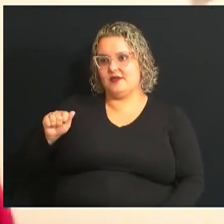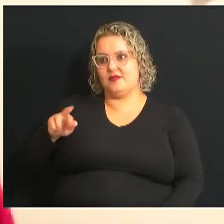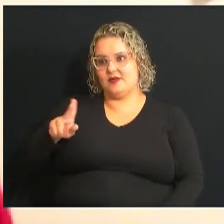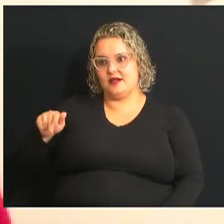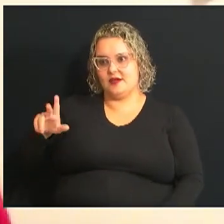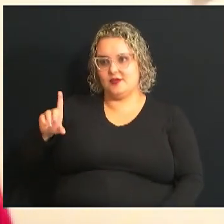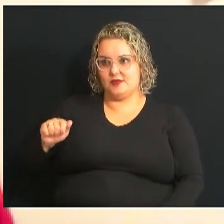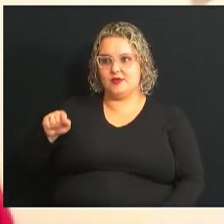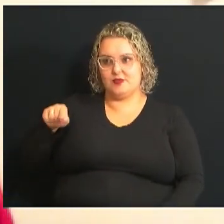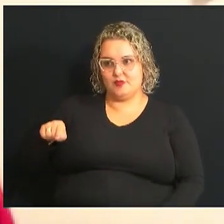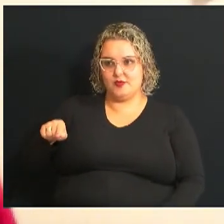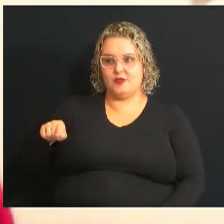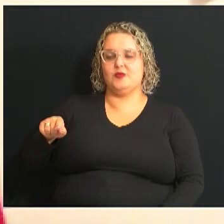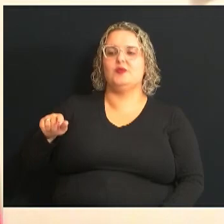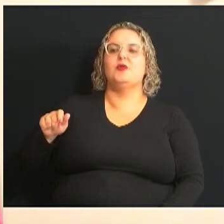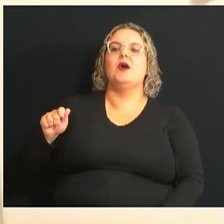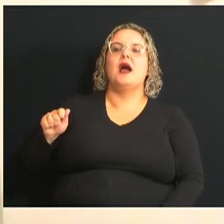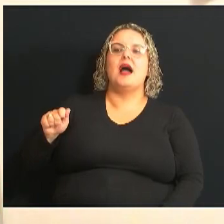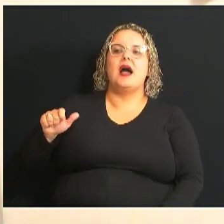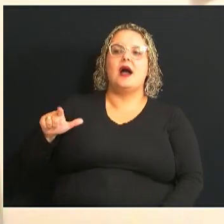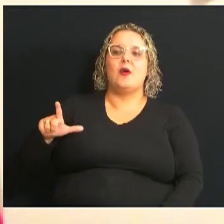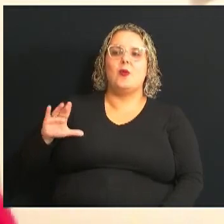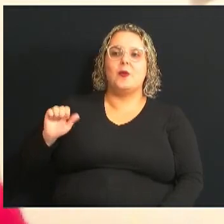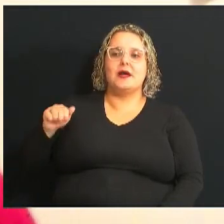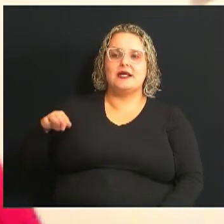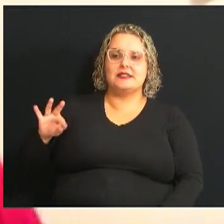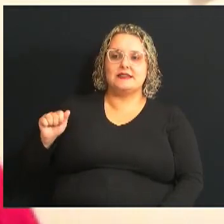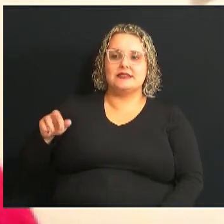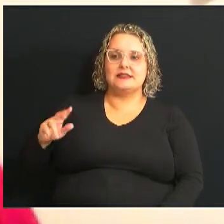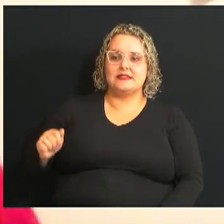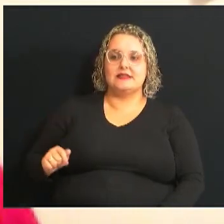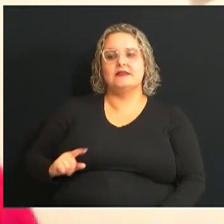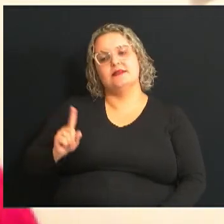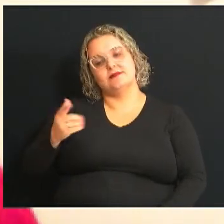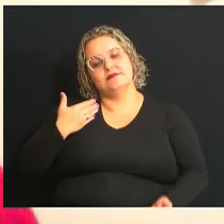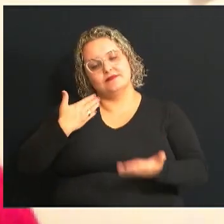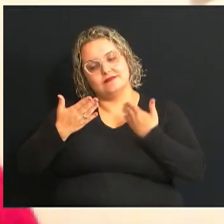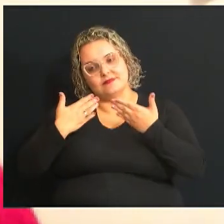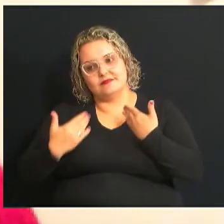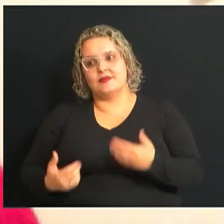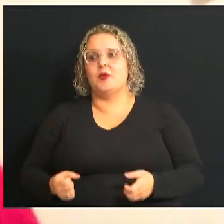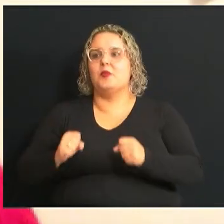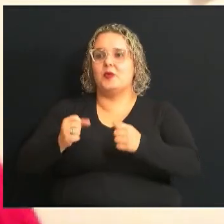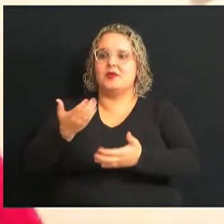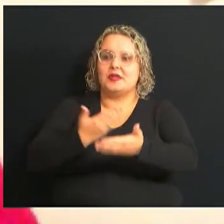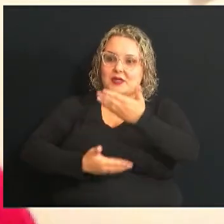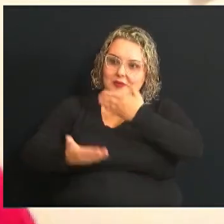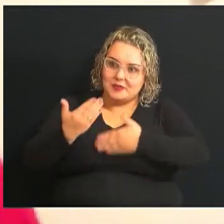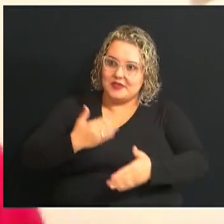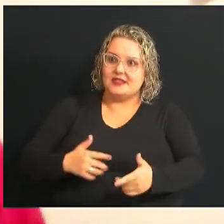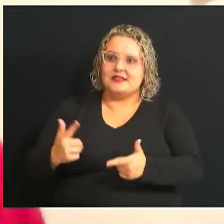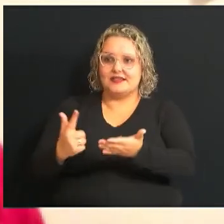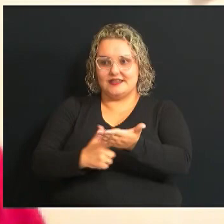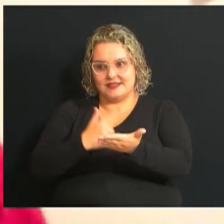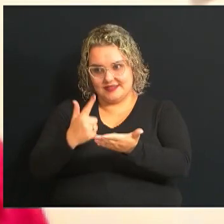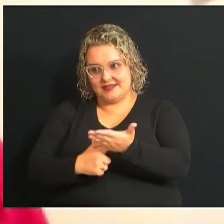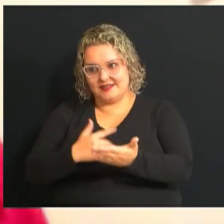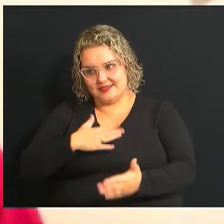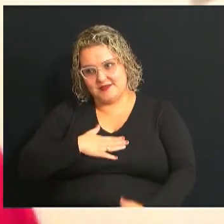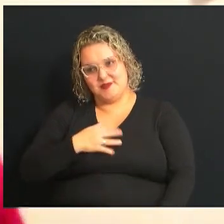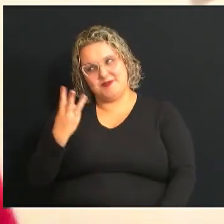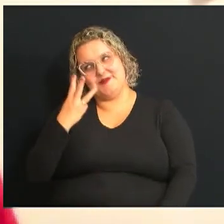isabel.arruda.alcântara, então vai ser um prazer continuar essa conversa por lá e também poder compartilhar um pouco mais desse livro, que é o meu terceiro